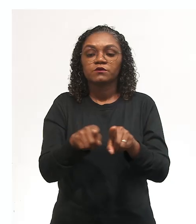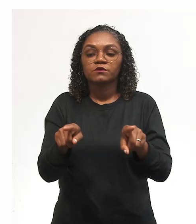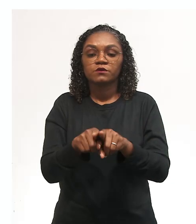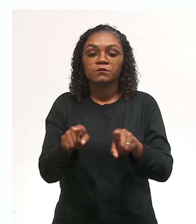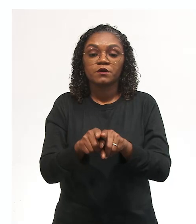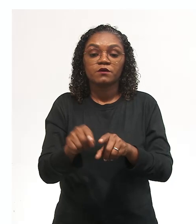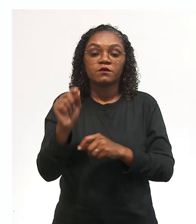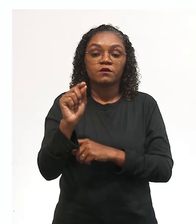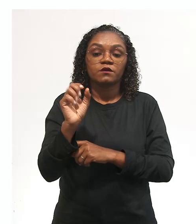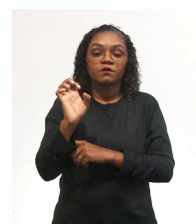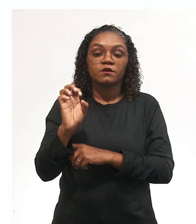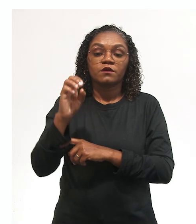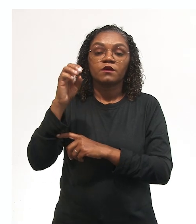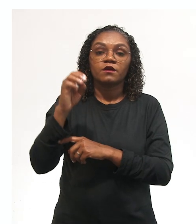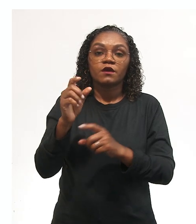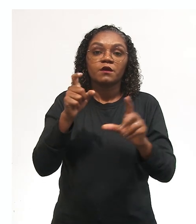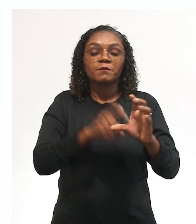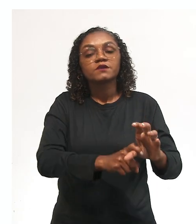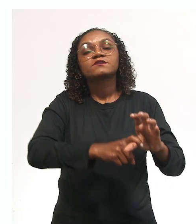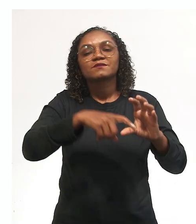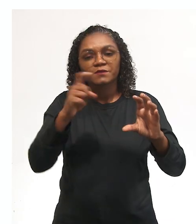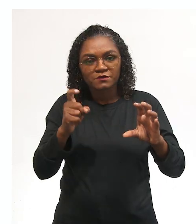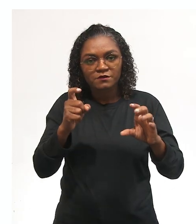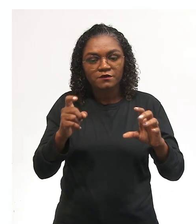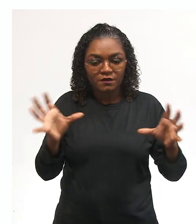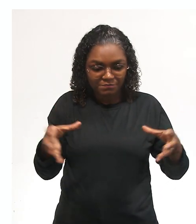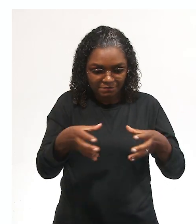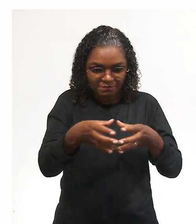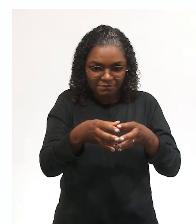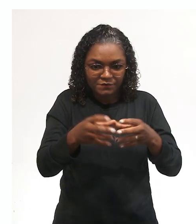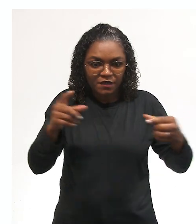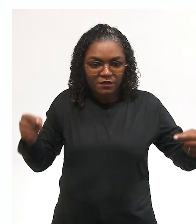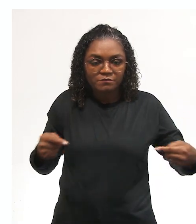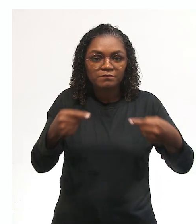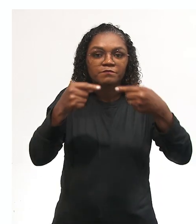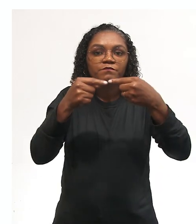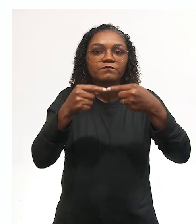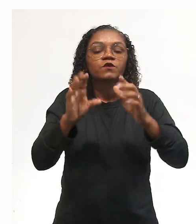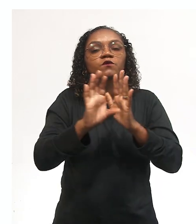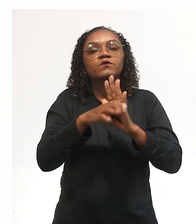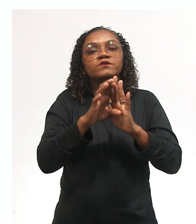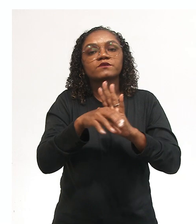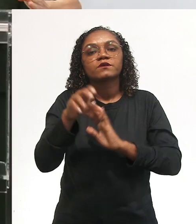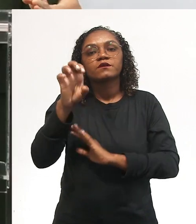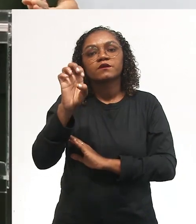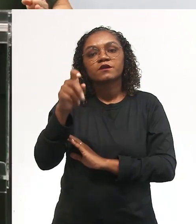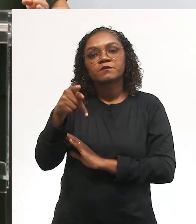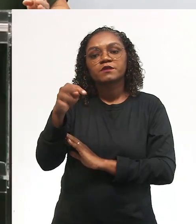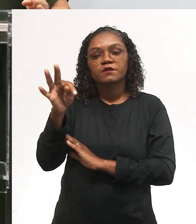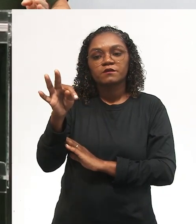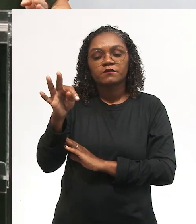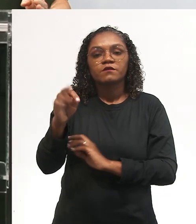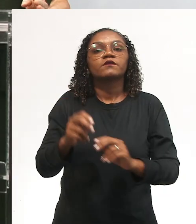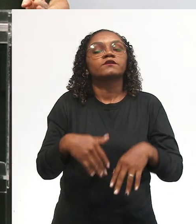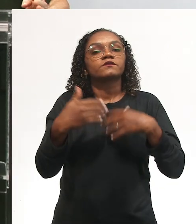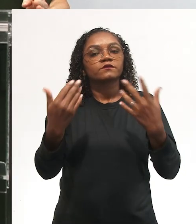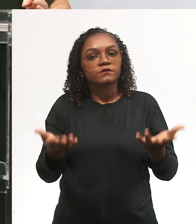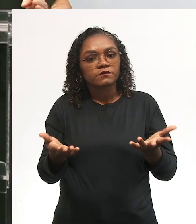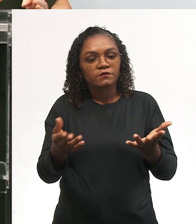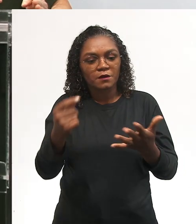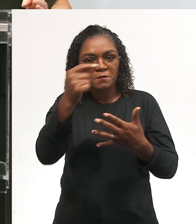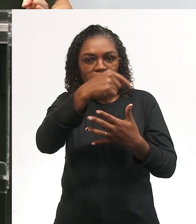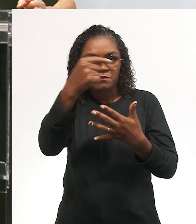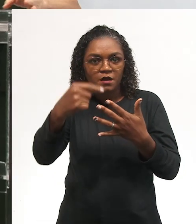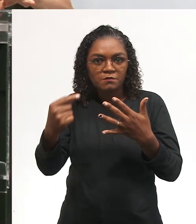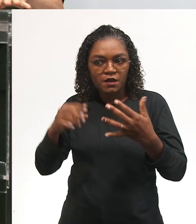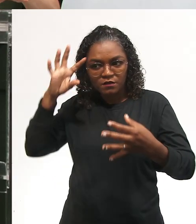e emancipatória. Dentro desse conjunto é que se insere os conceitos da EPT. É